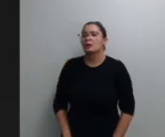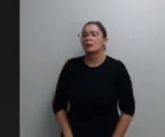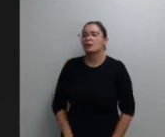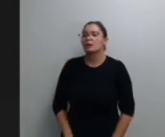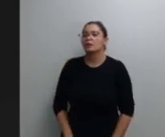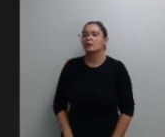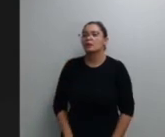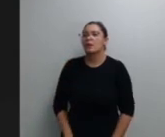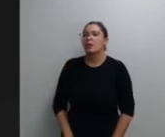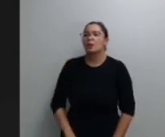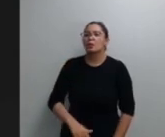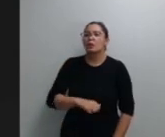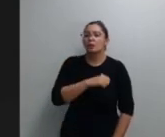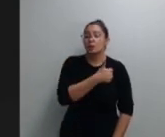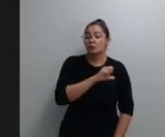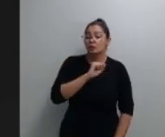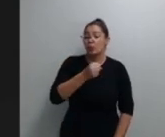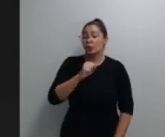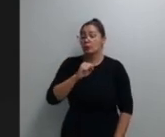1871-201